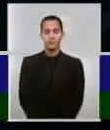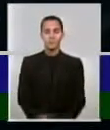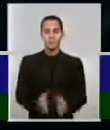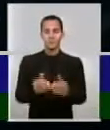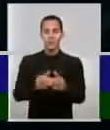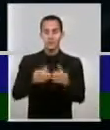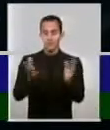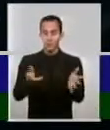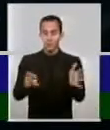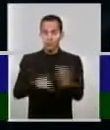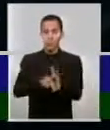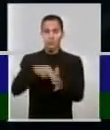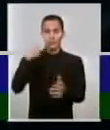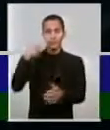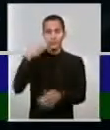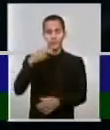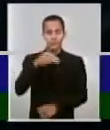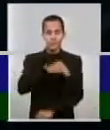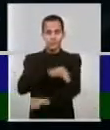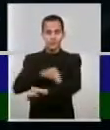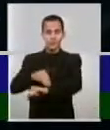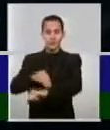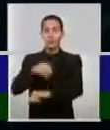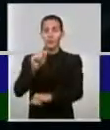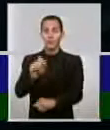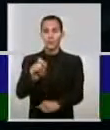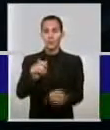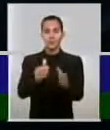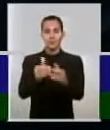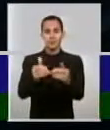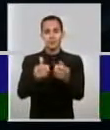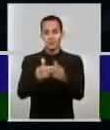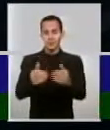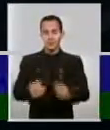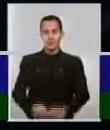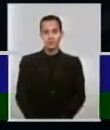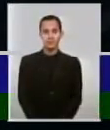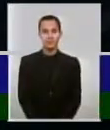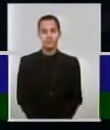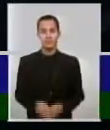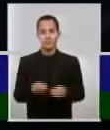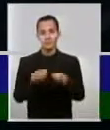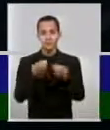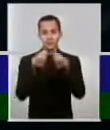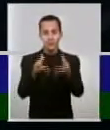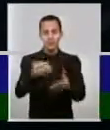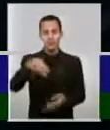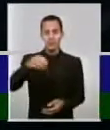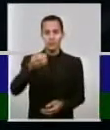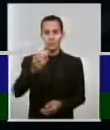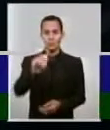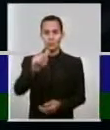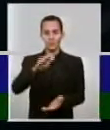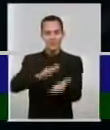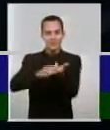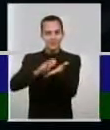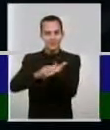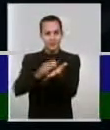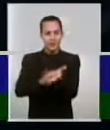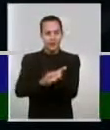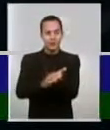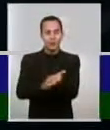Requerimentos agora apresentados pela vereadora Michele Bretas, que solicita que seja enviada moção de aplauso ao